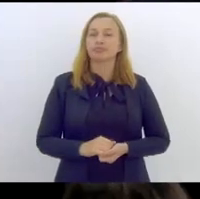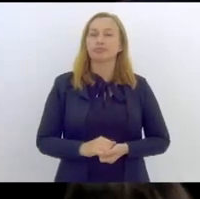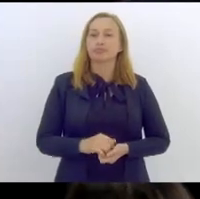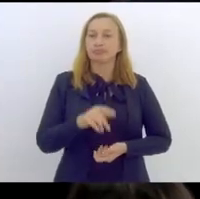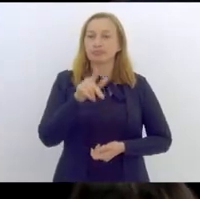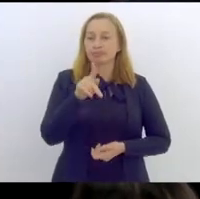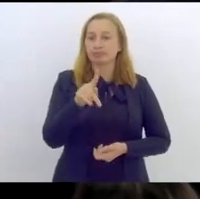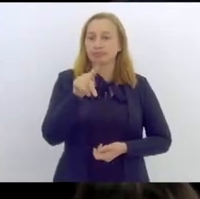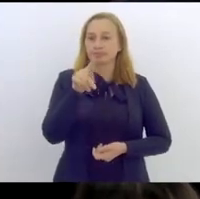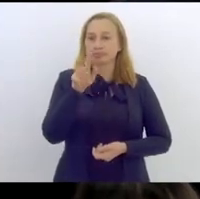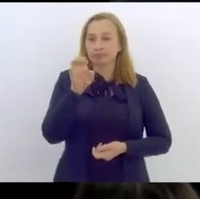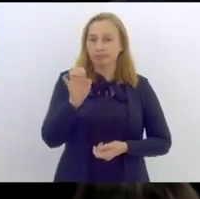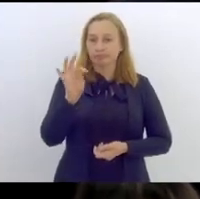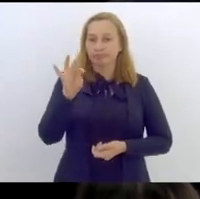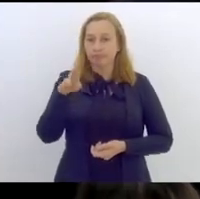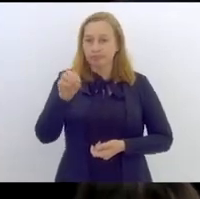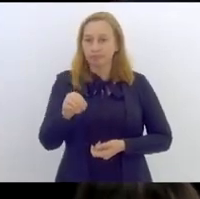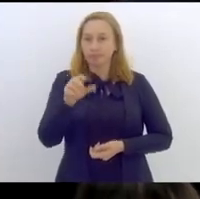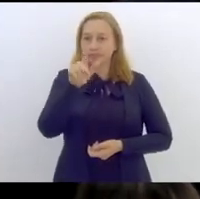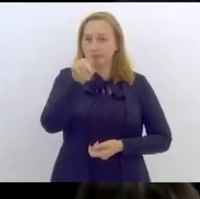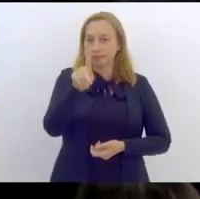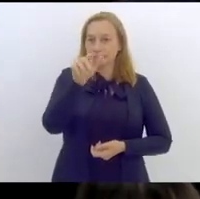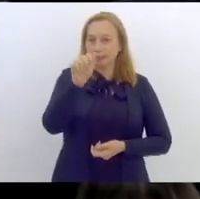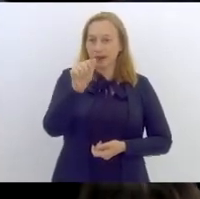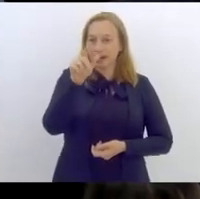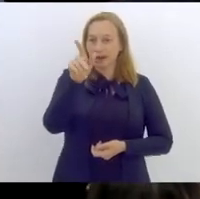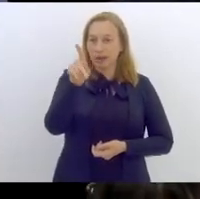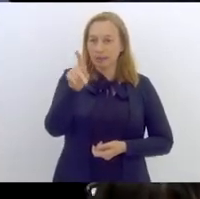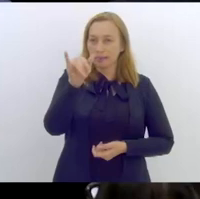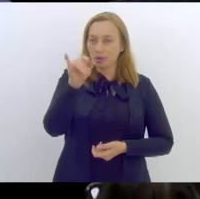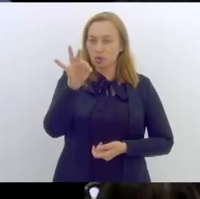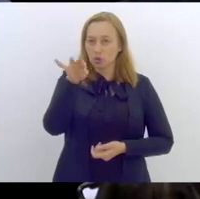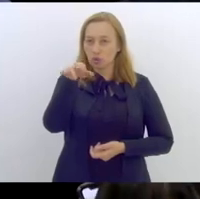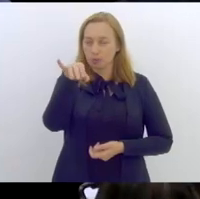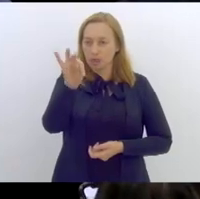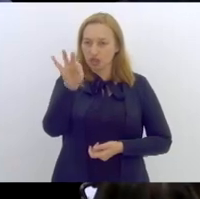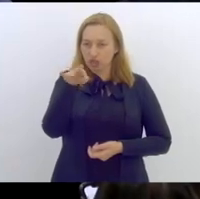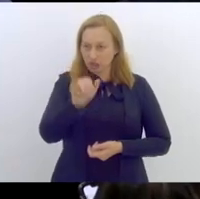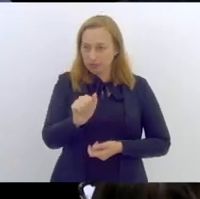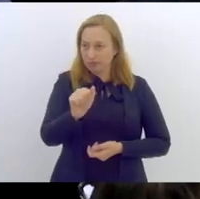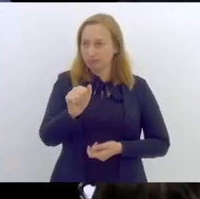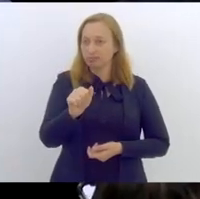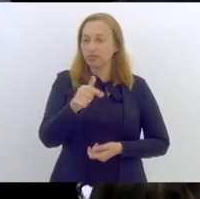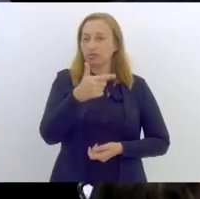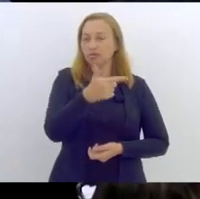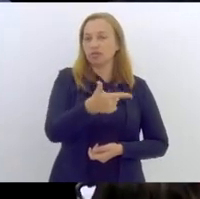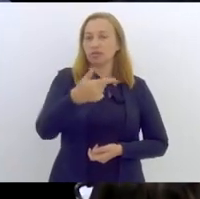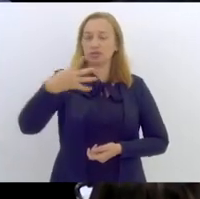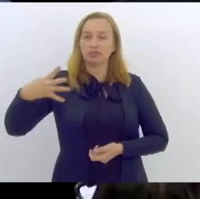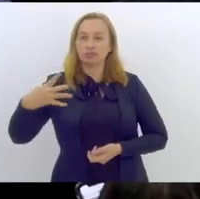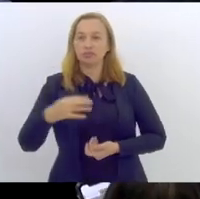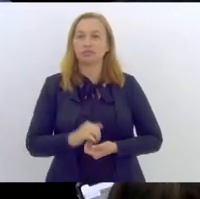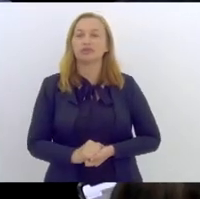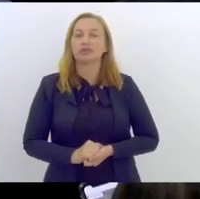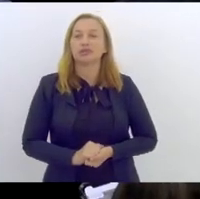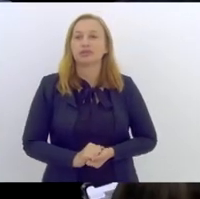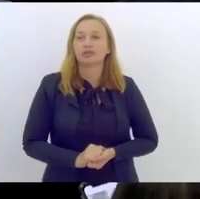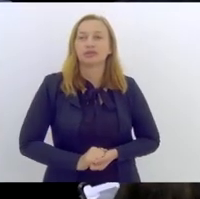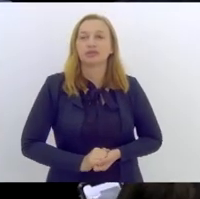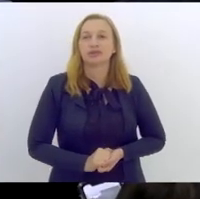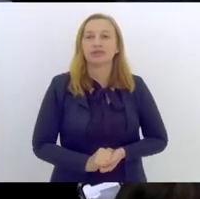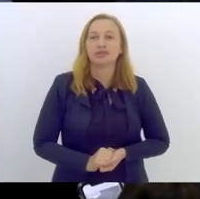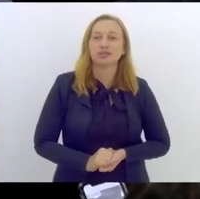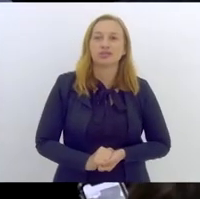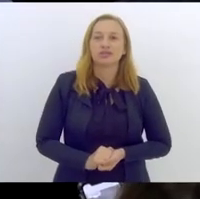por favor Bom dia a todos estou aqui representando o grupo dos perito